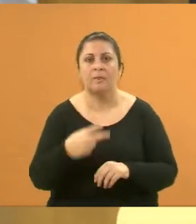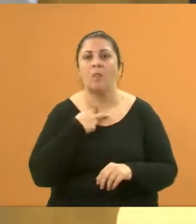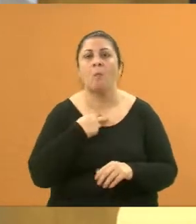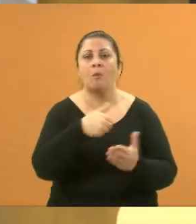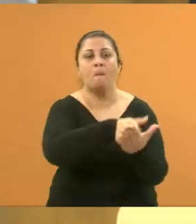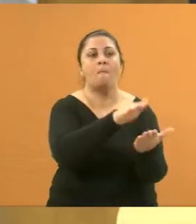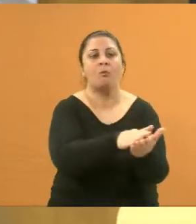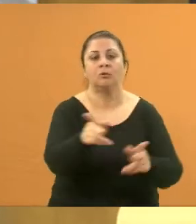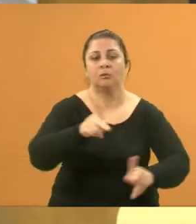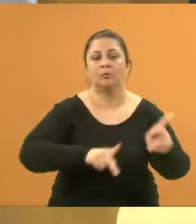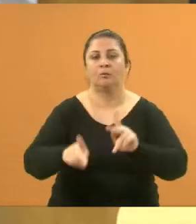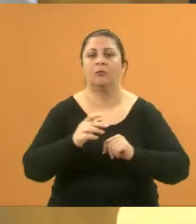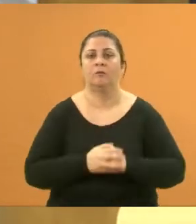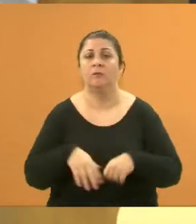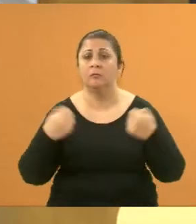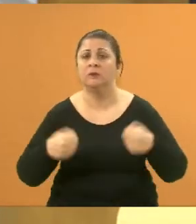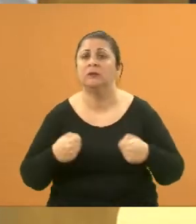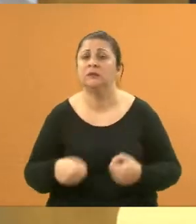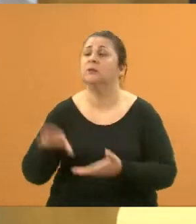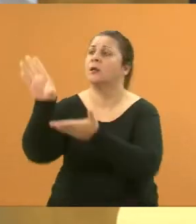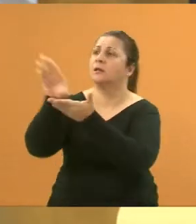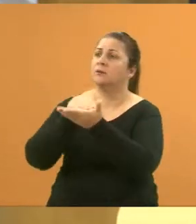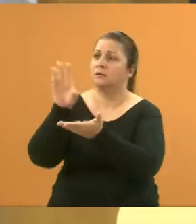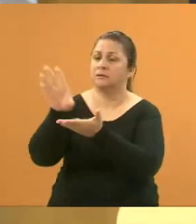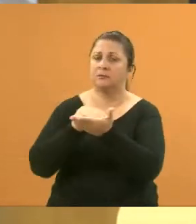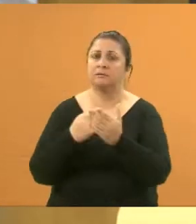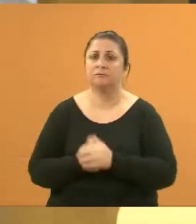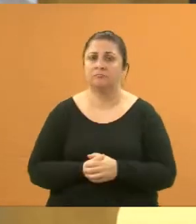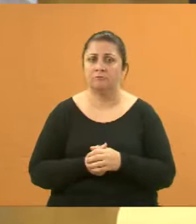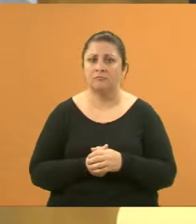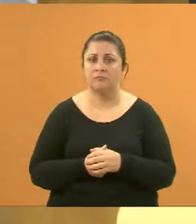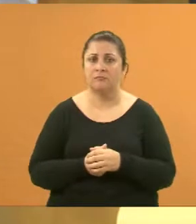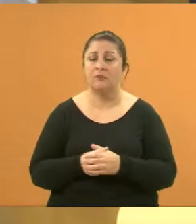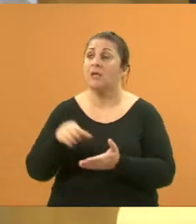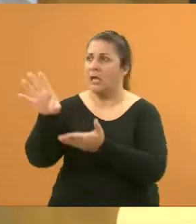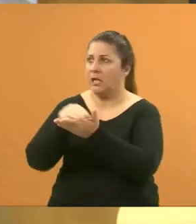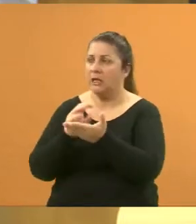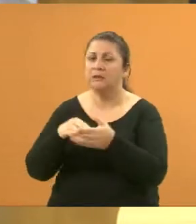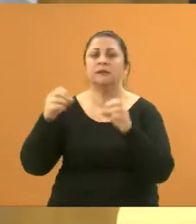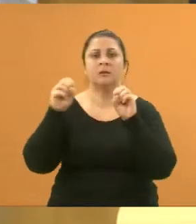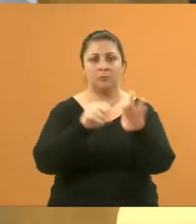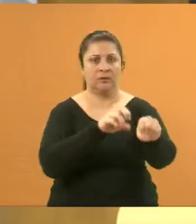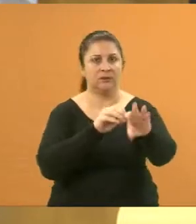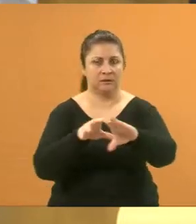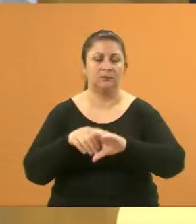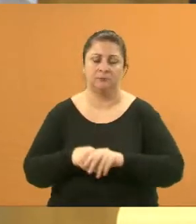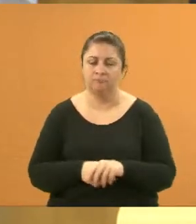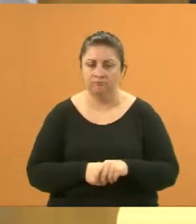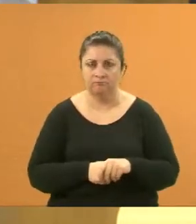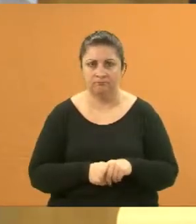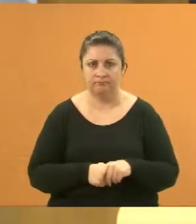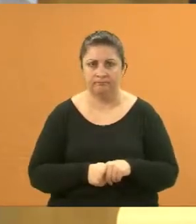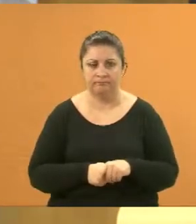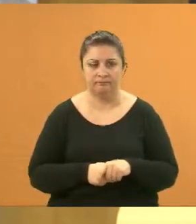punir a população, tem que dar exemplo. O exemplo fala por si próprio.